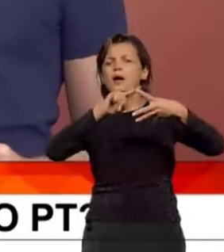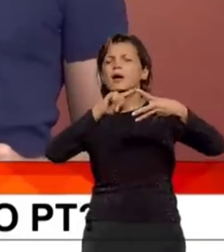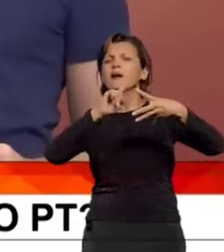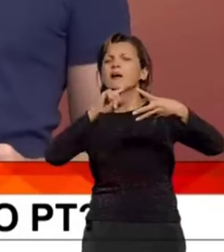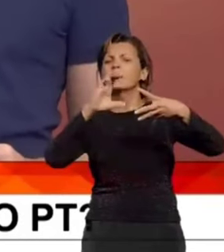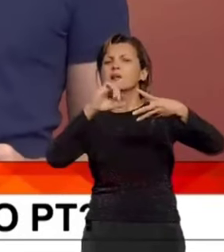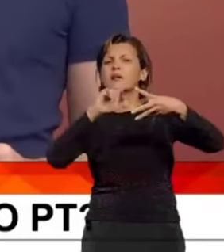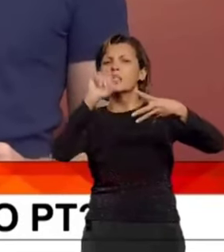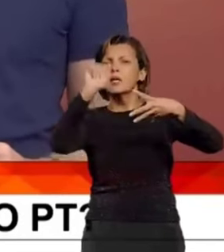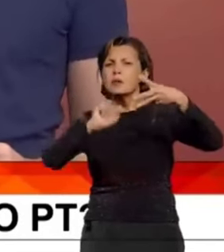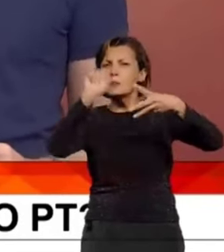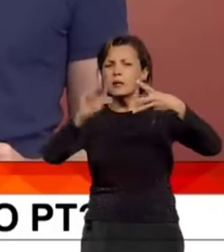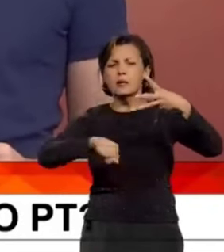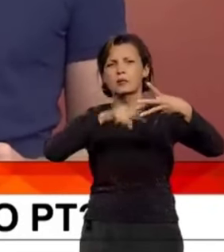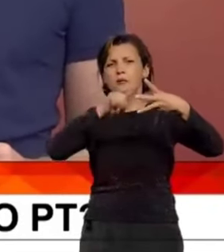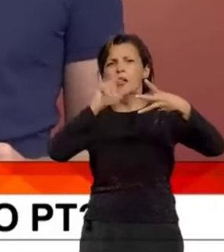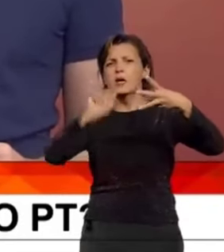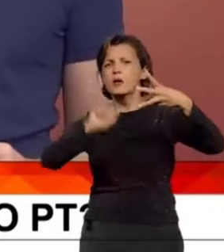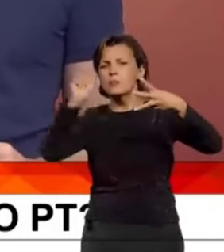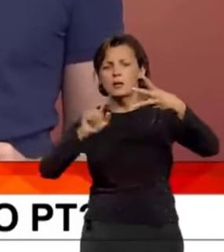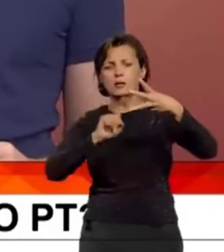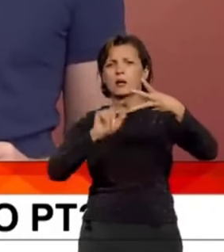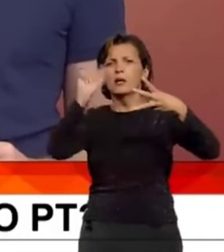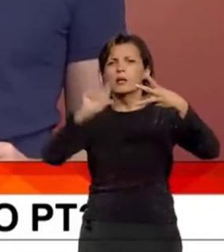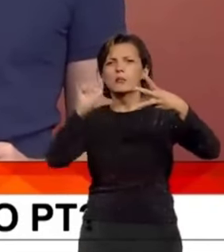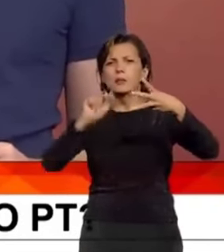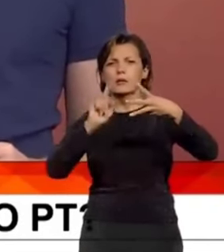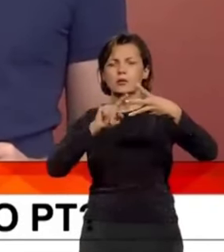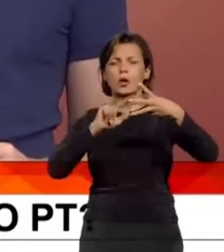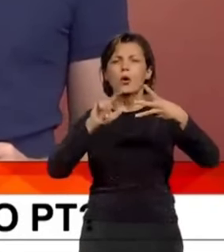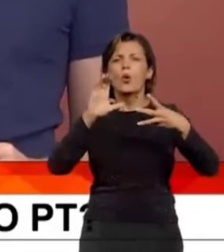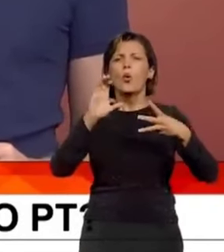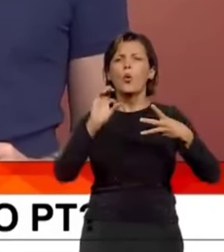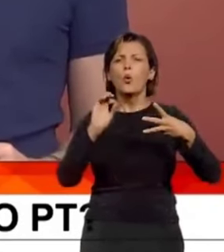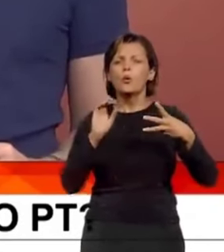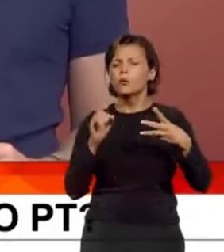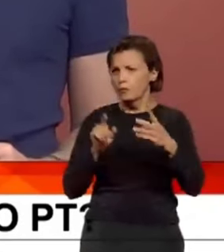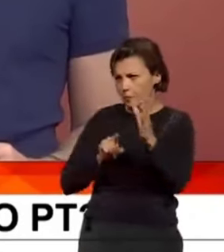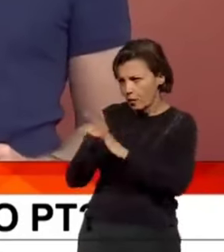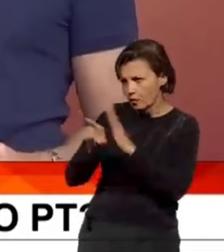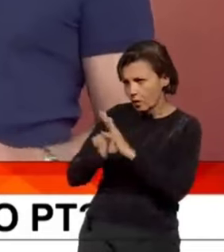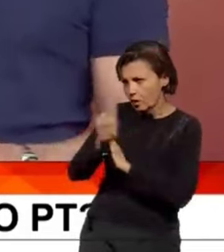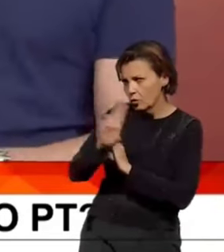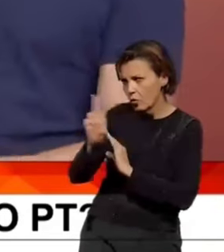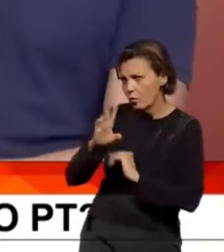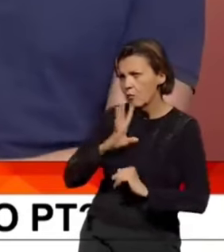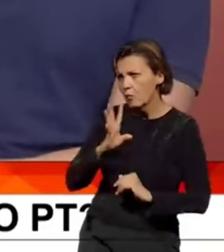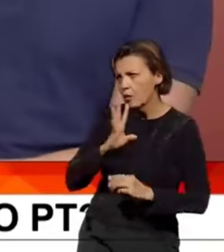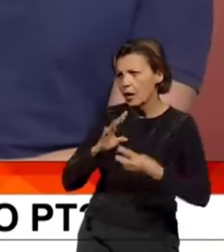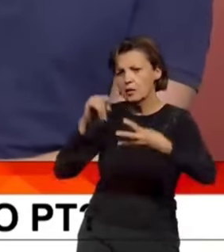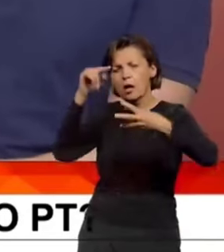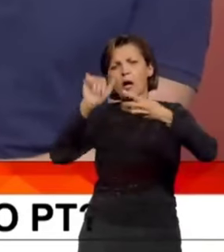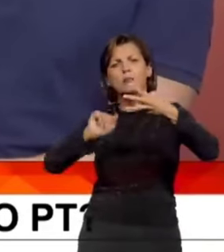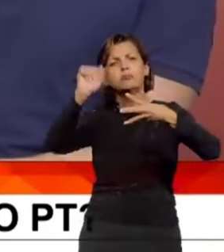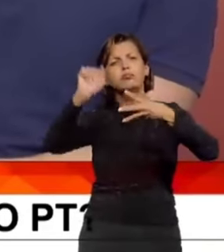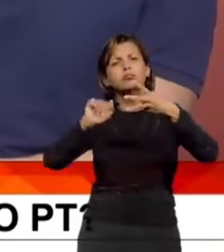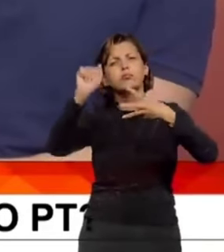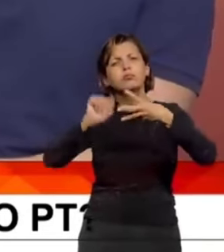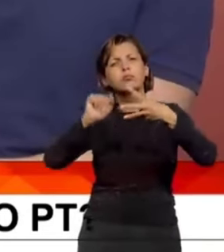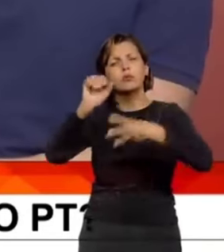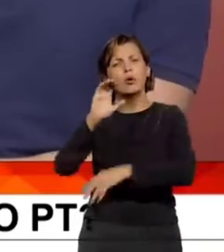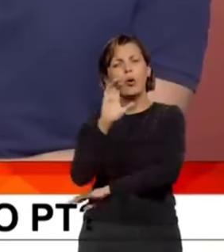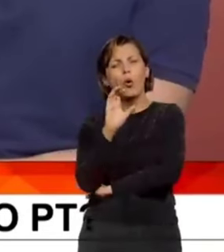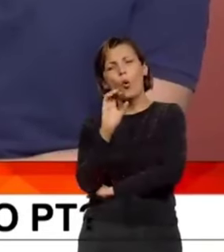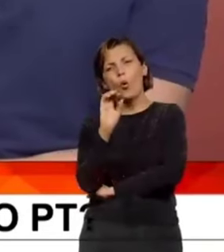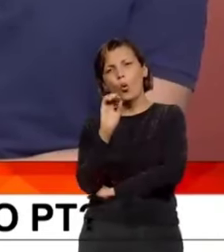Como é que é o nome da outra lá que pagava as propinas lá ó não conheço conhece o empresário você não conhece eu sou empresário pode